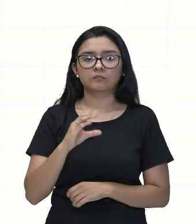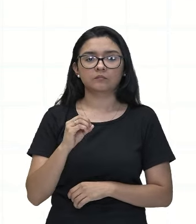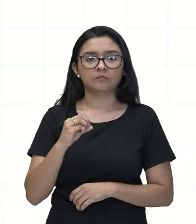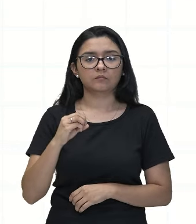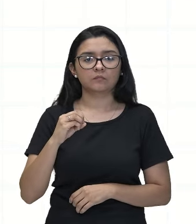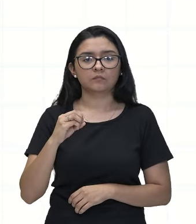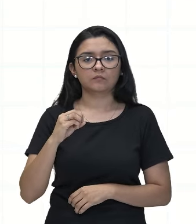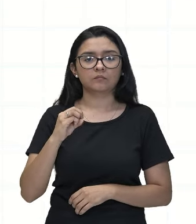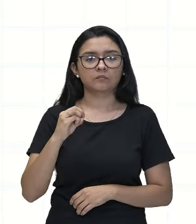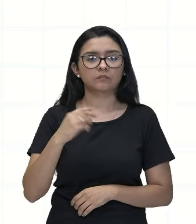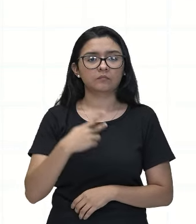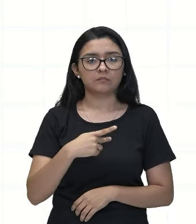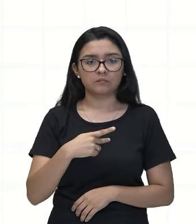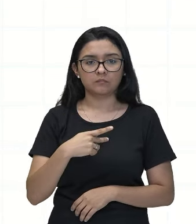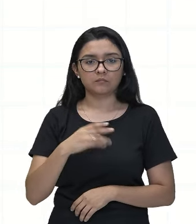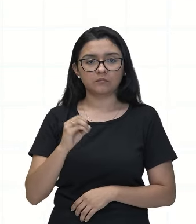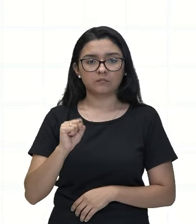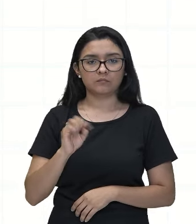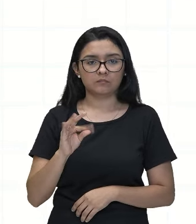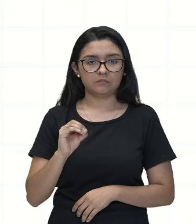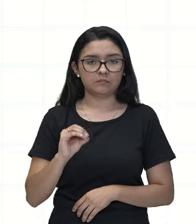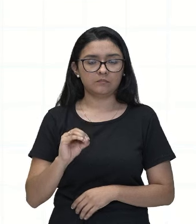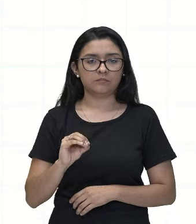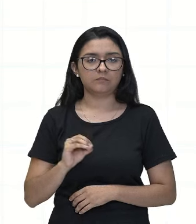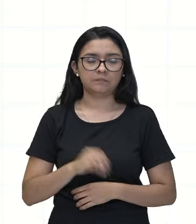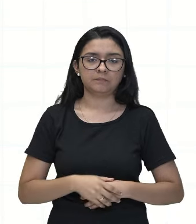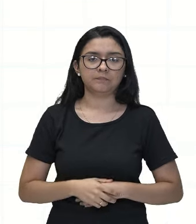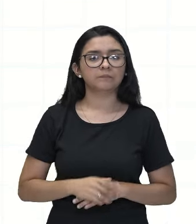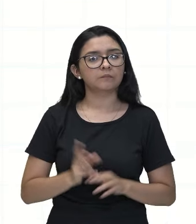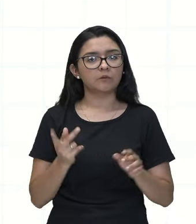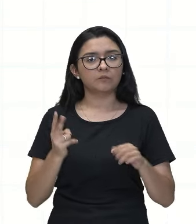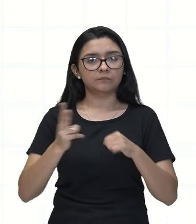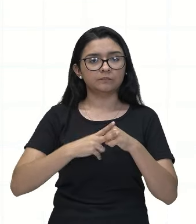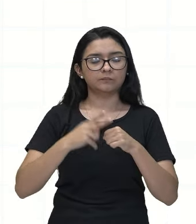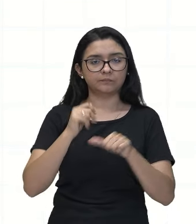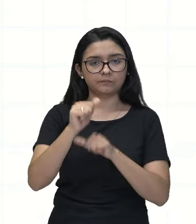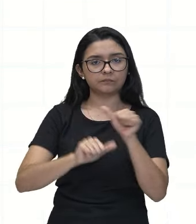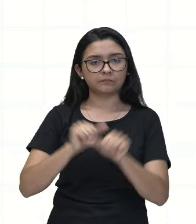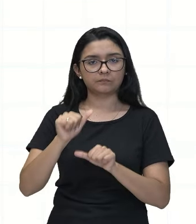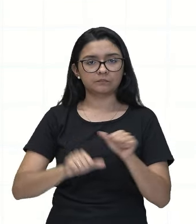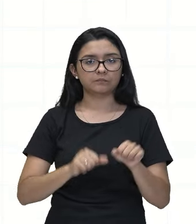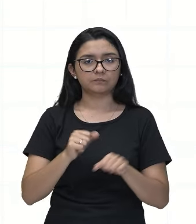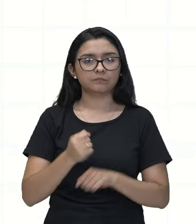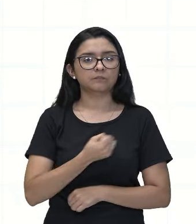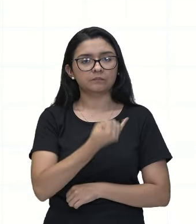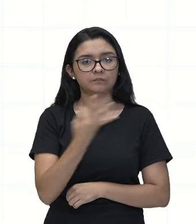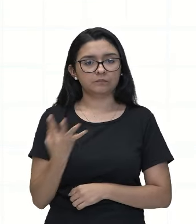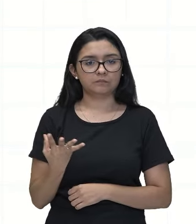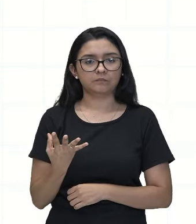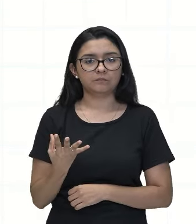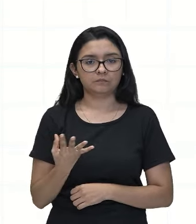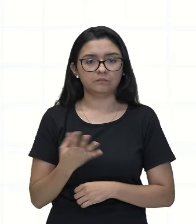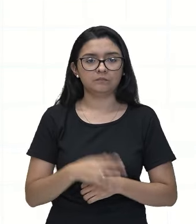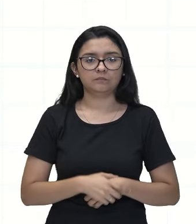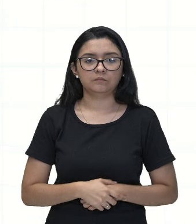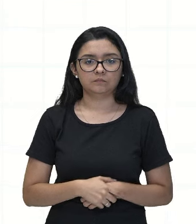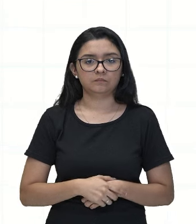vai Obrigatoriamente para o plural então aqui ó sua avareza e seu